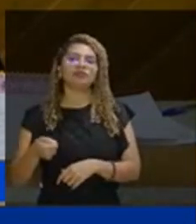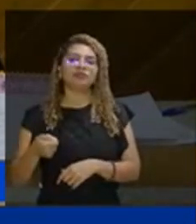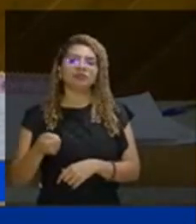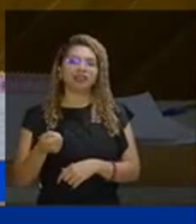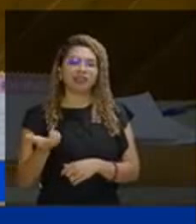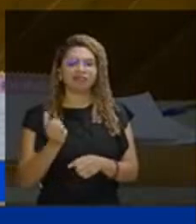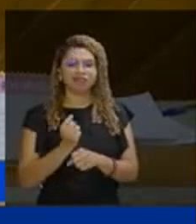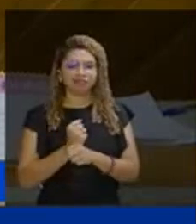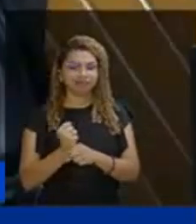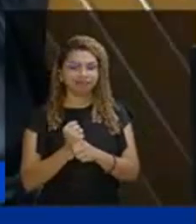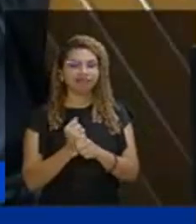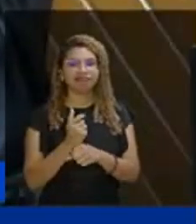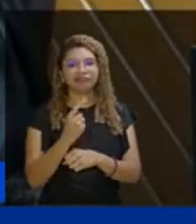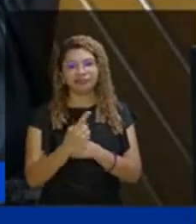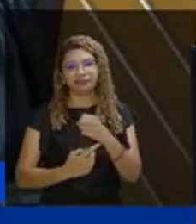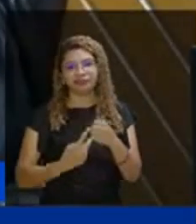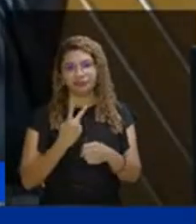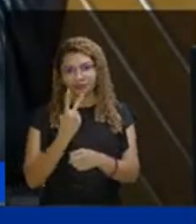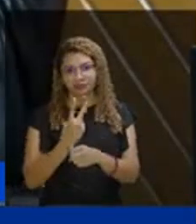prestou durante todo esse tempo.